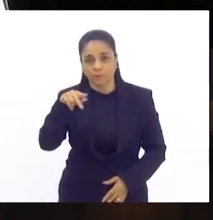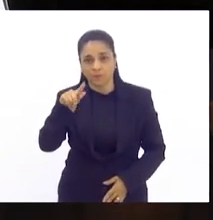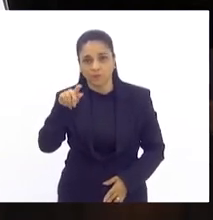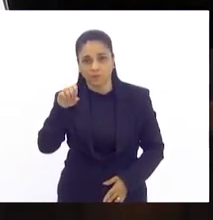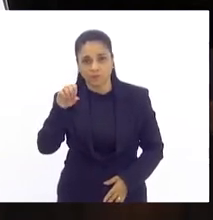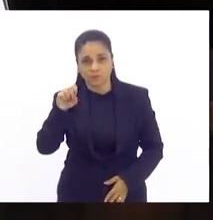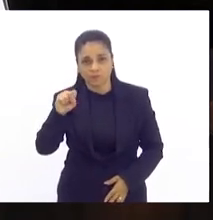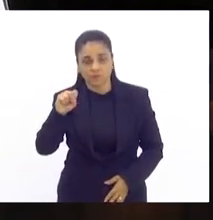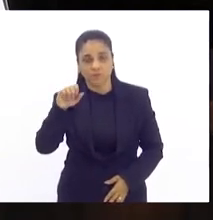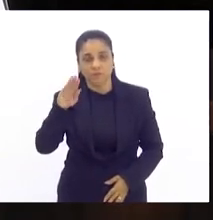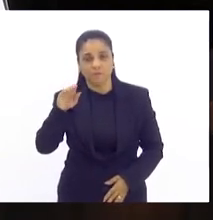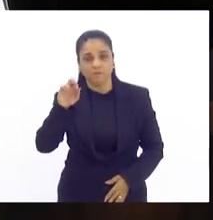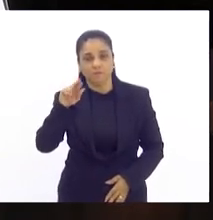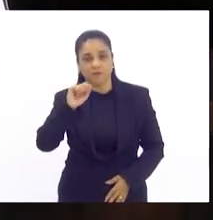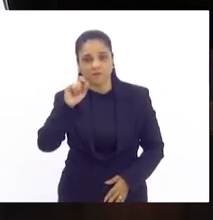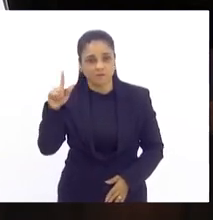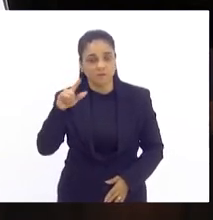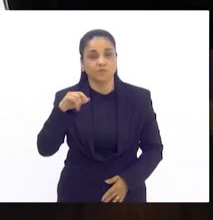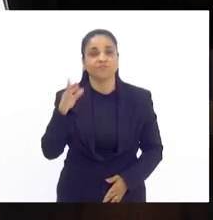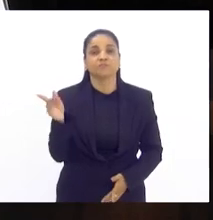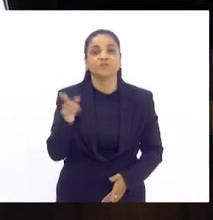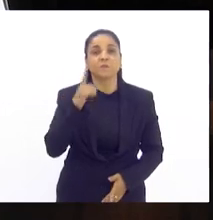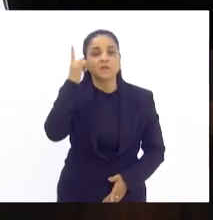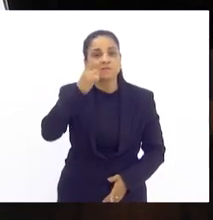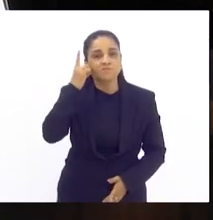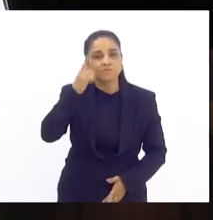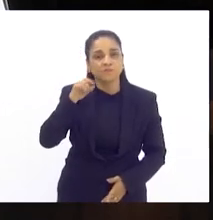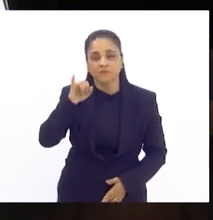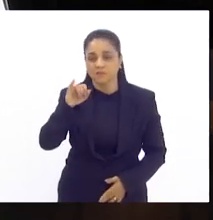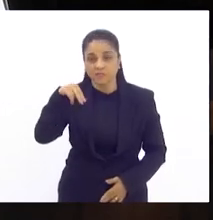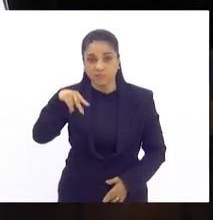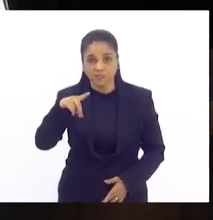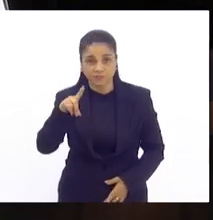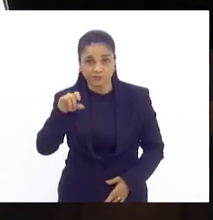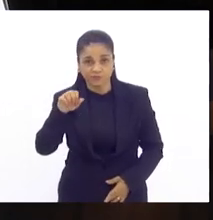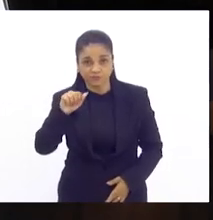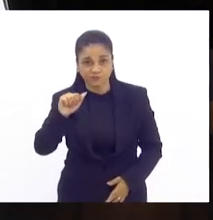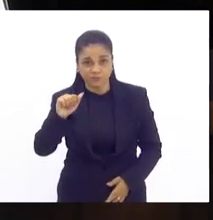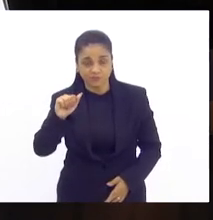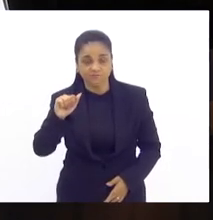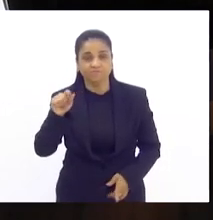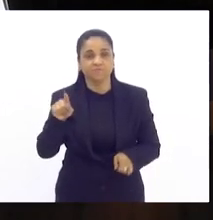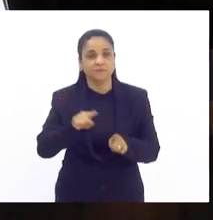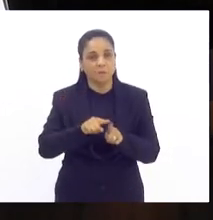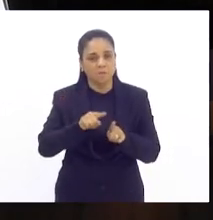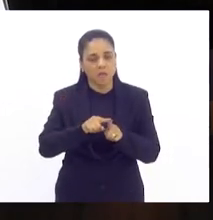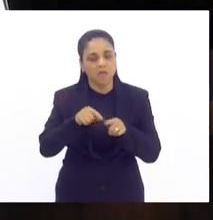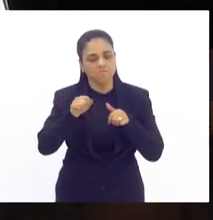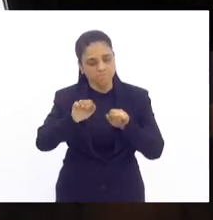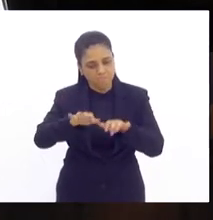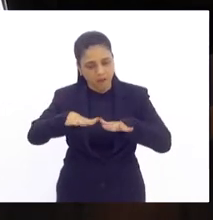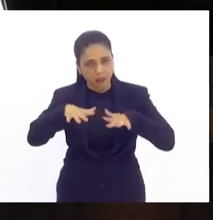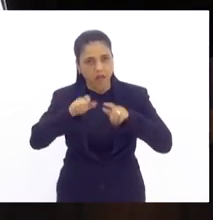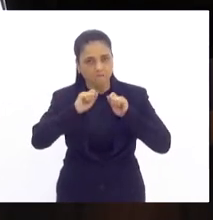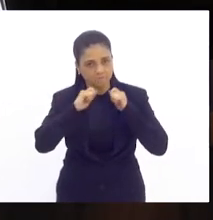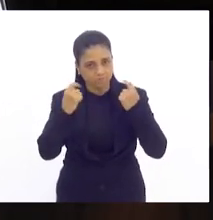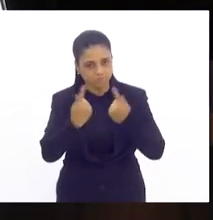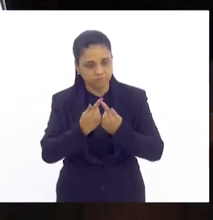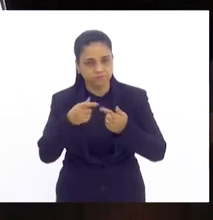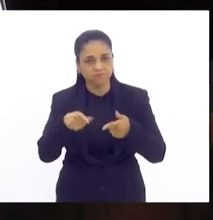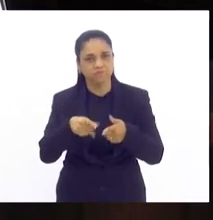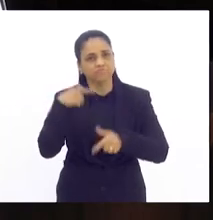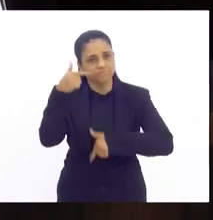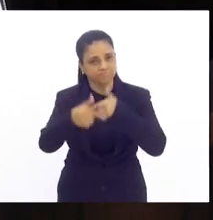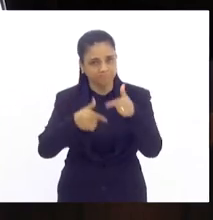nossa querida Índia Armelau, deputada estadual, que tanto abrilhanta os quadros dessa casa. Venho